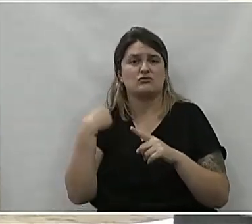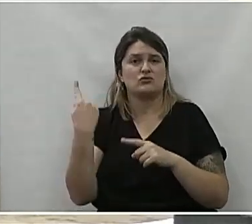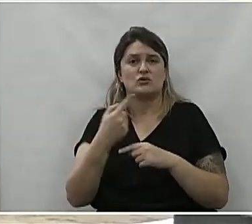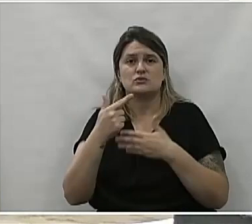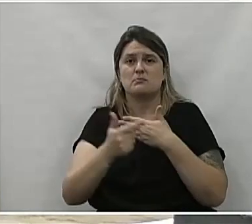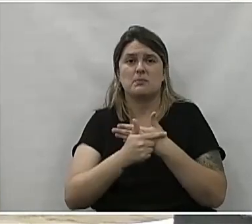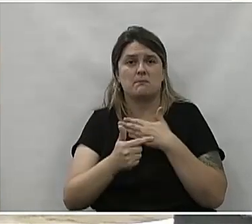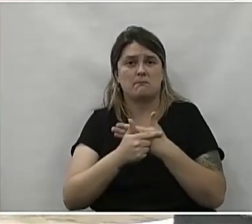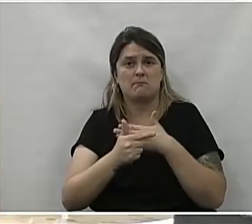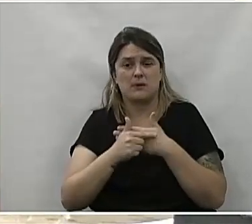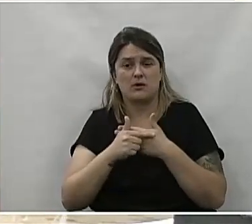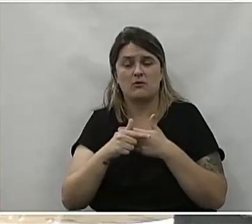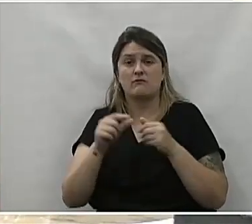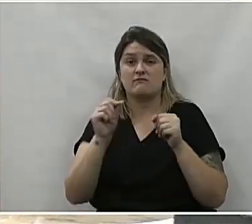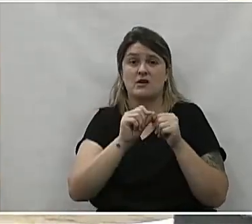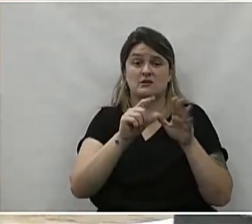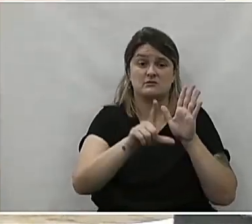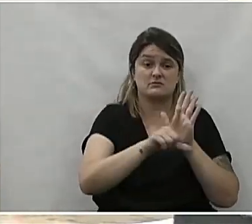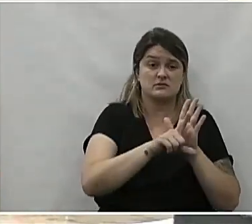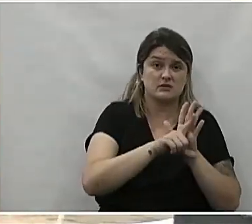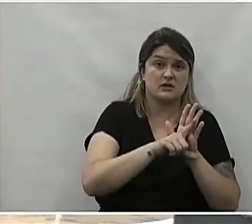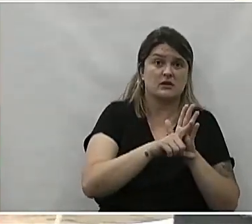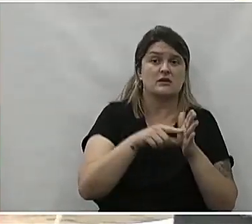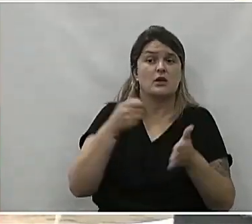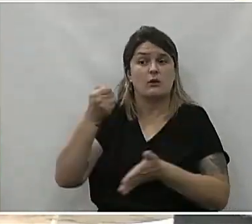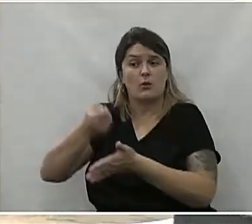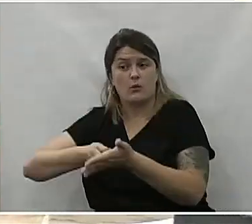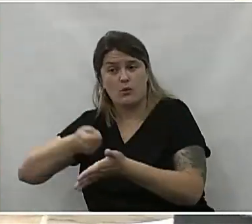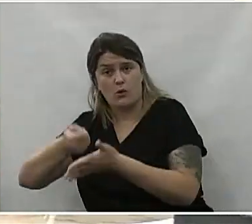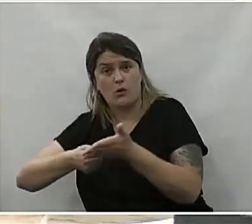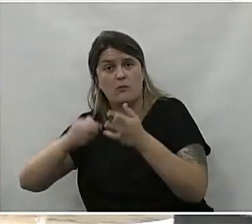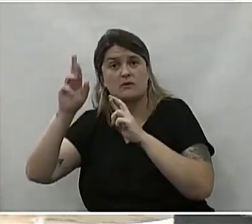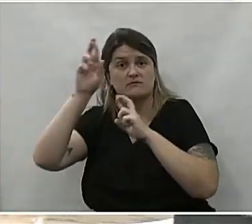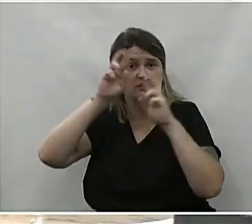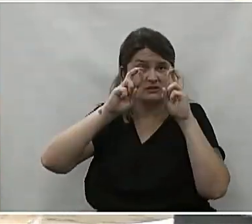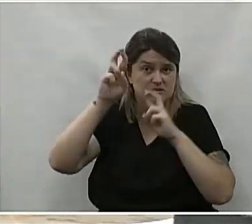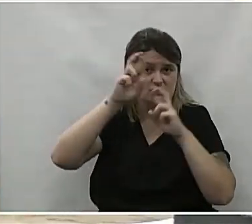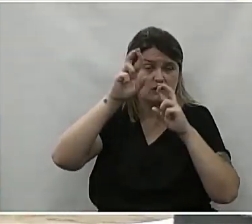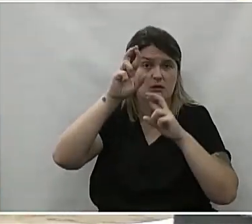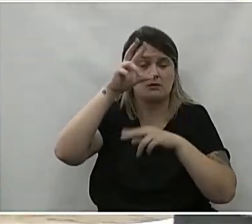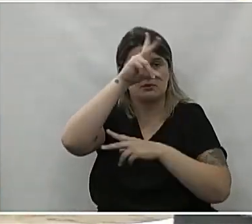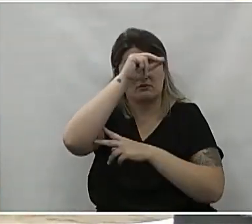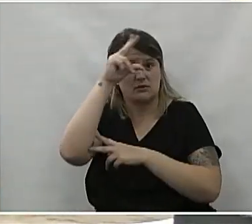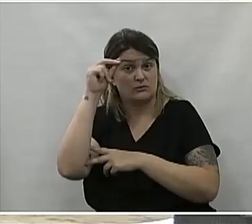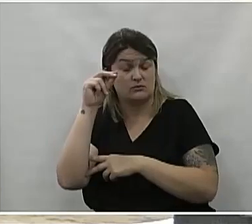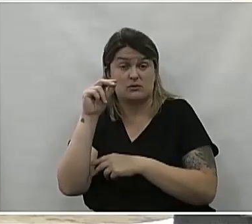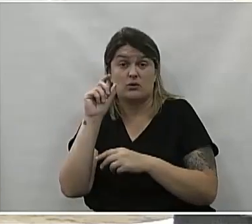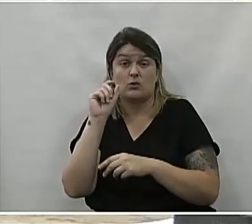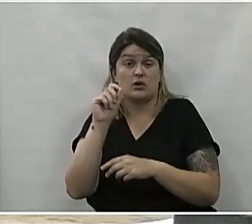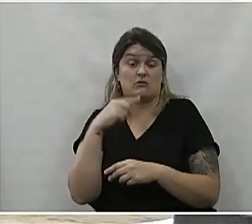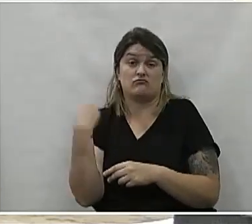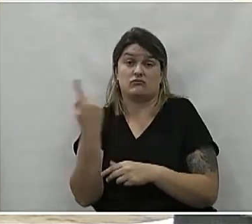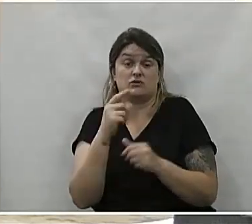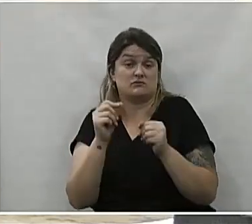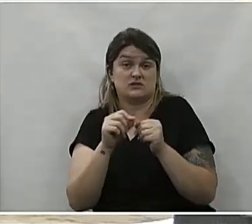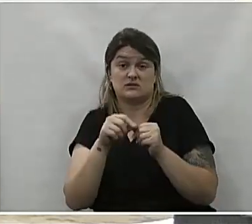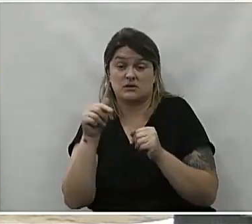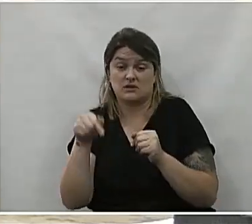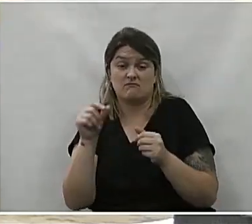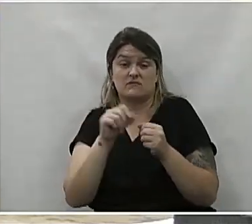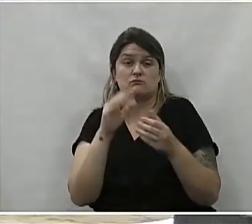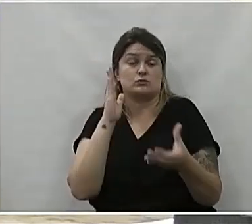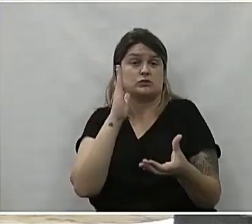poder Fica em fazer lei E estar cobrando Fiscalizando a administração Como nós estamos falando aqui Em